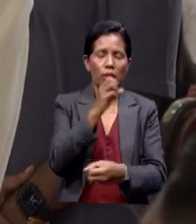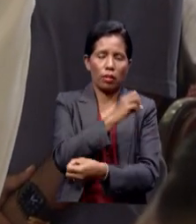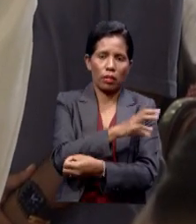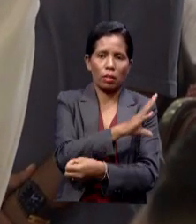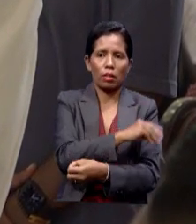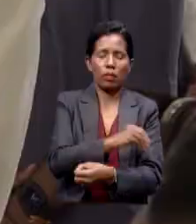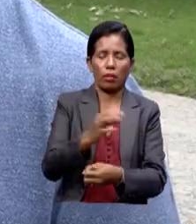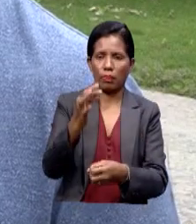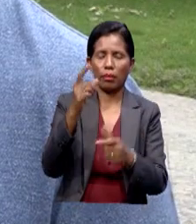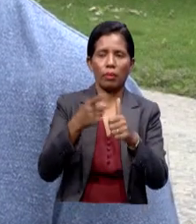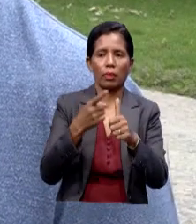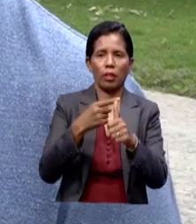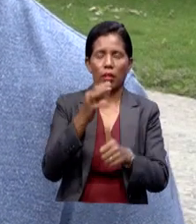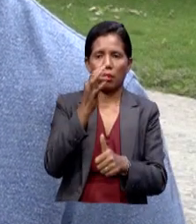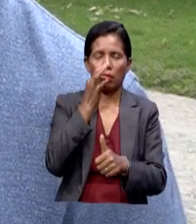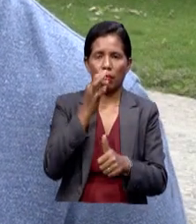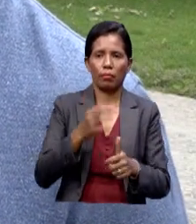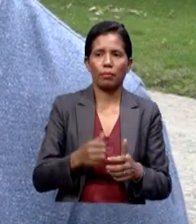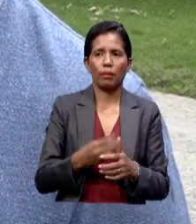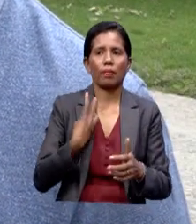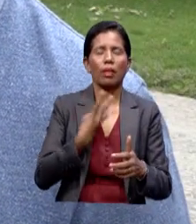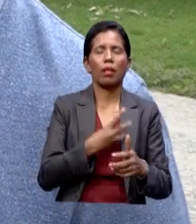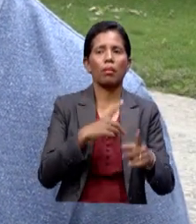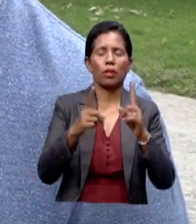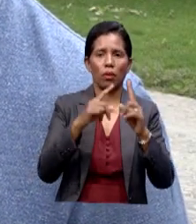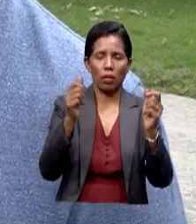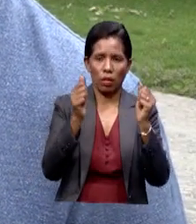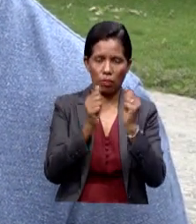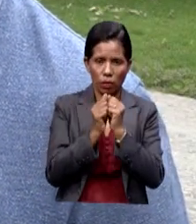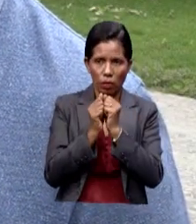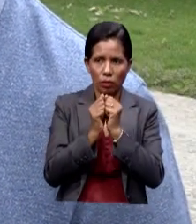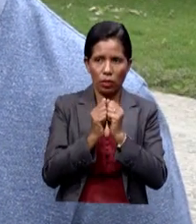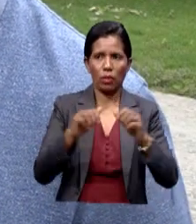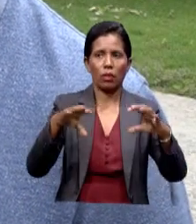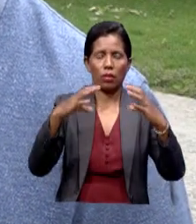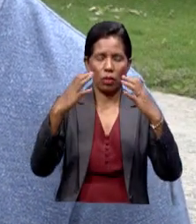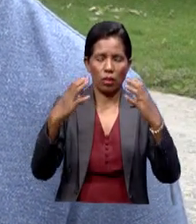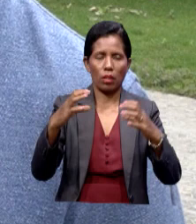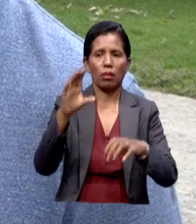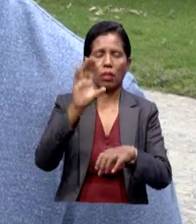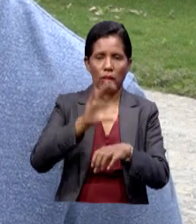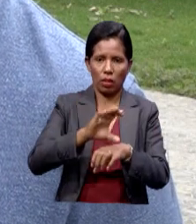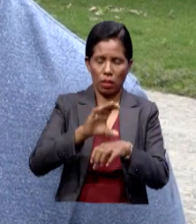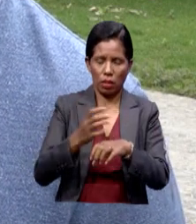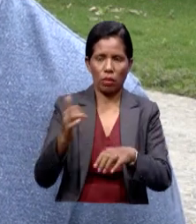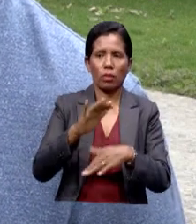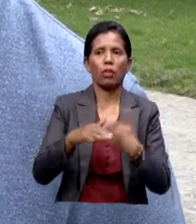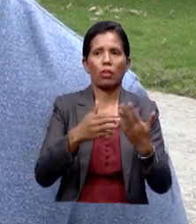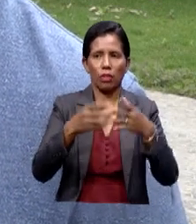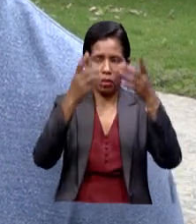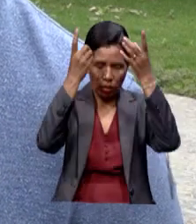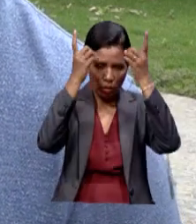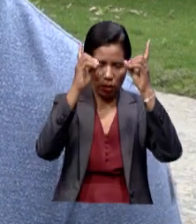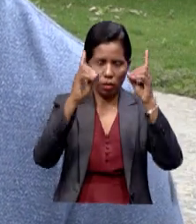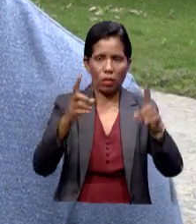primeira comunhão. Ame sei colher muito que fale Conselho Pastoral paróquia ninian, para onde decide